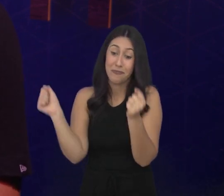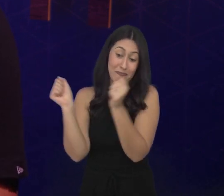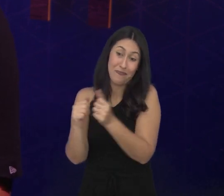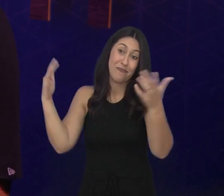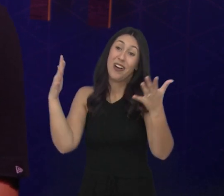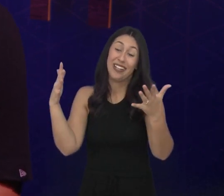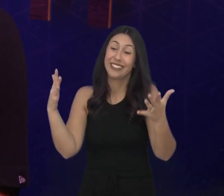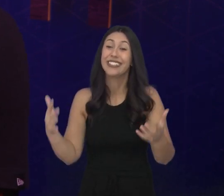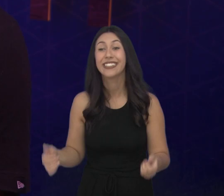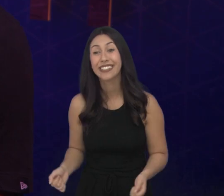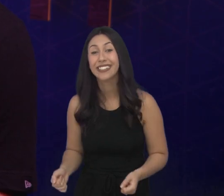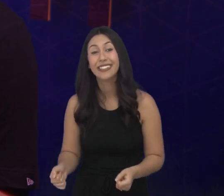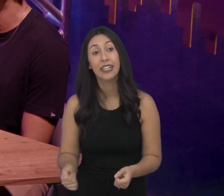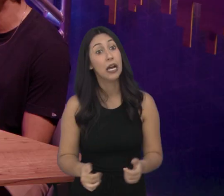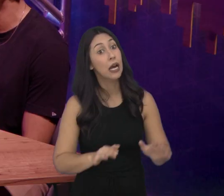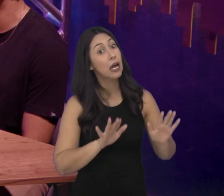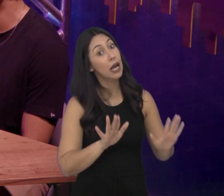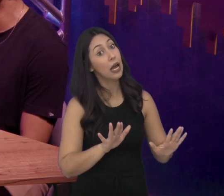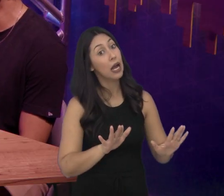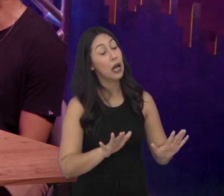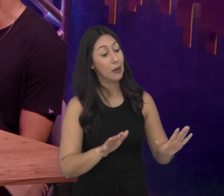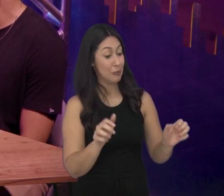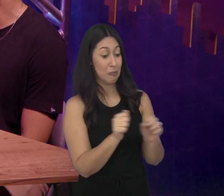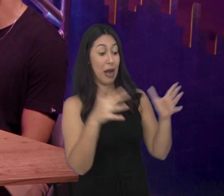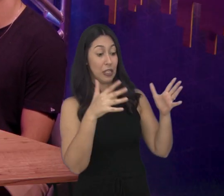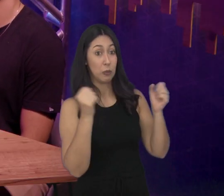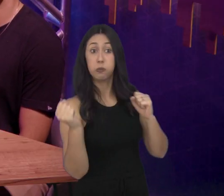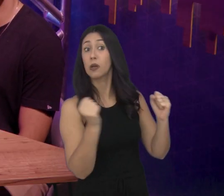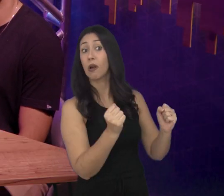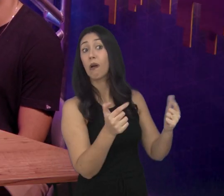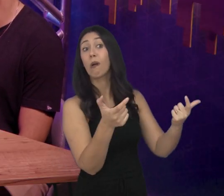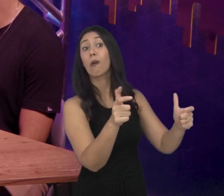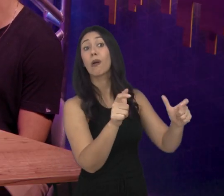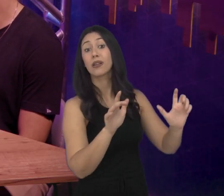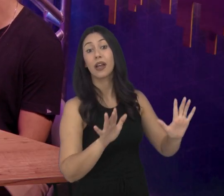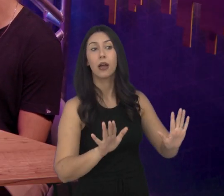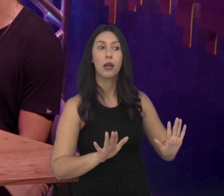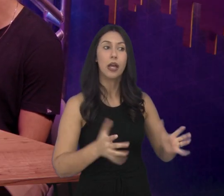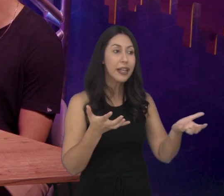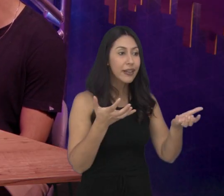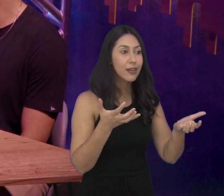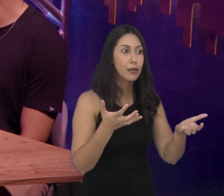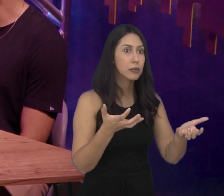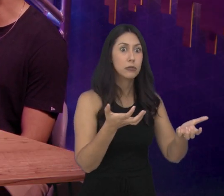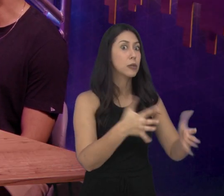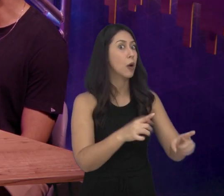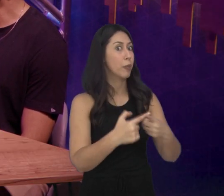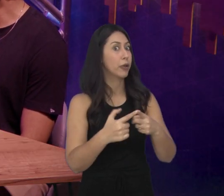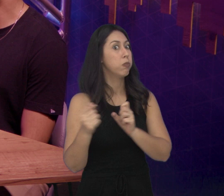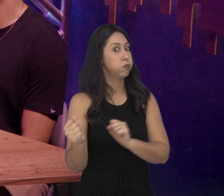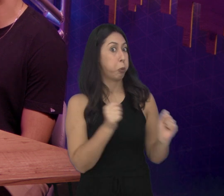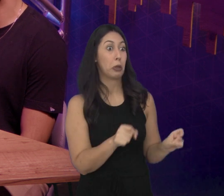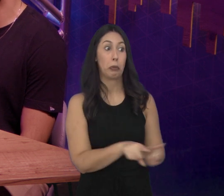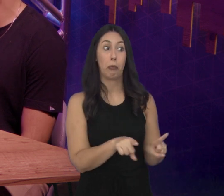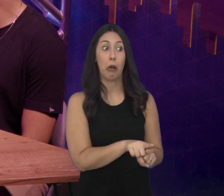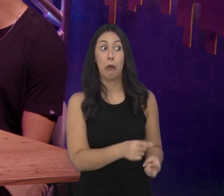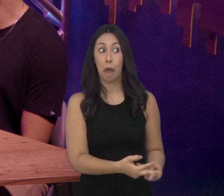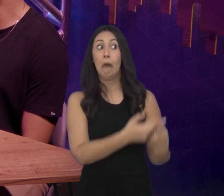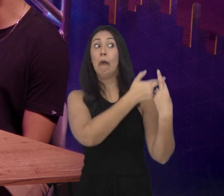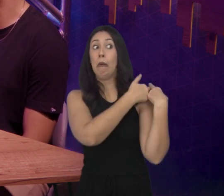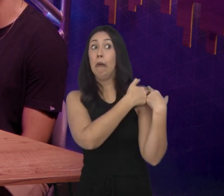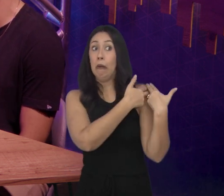pra gente conseguir resolver o nosso problema. Pois é, cadê o nosso superpoder, né? Queria também. Ou não, com grandes poderes vem